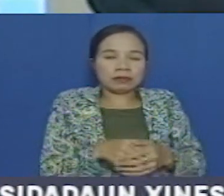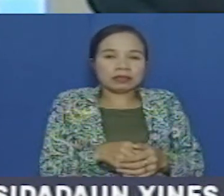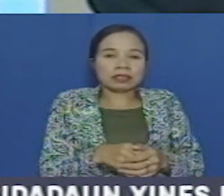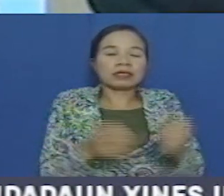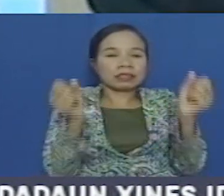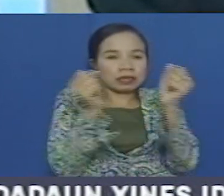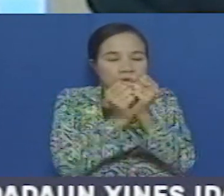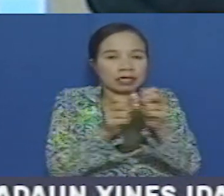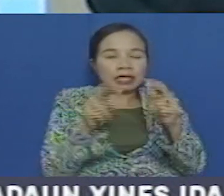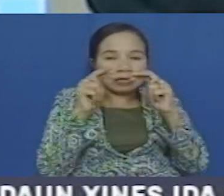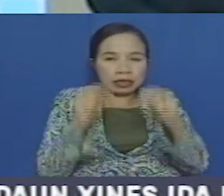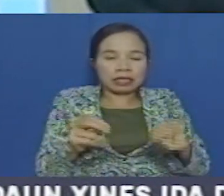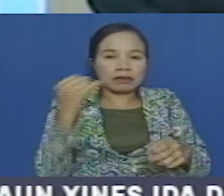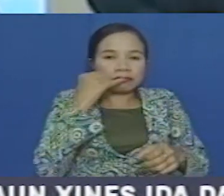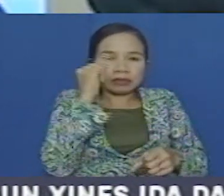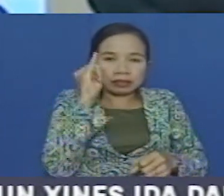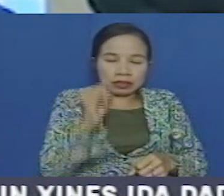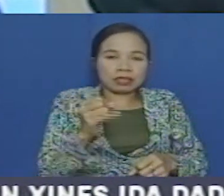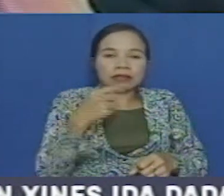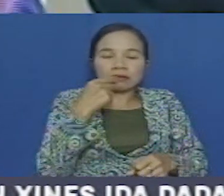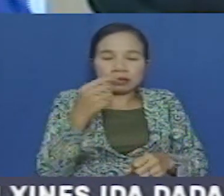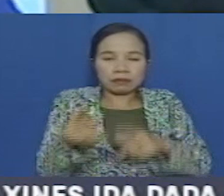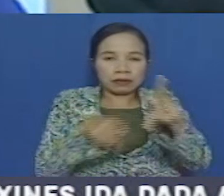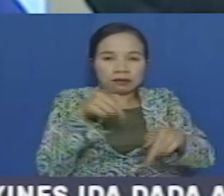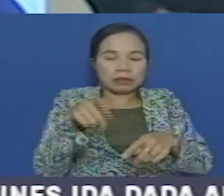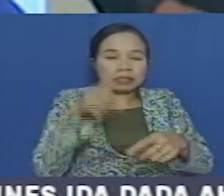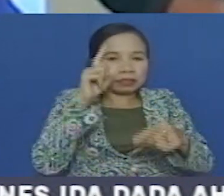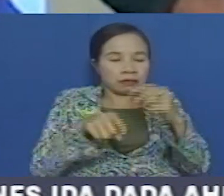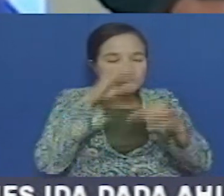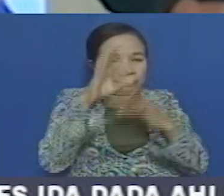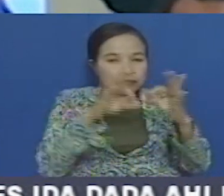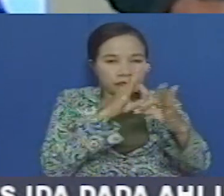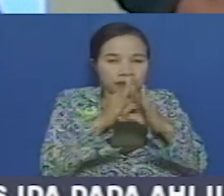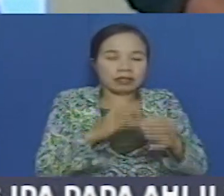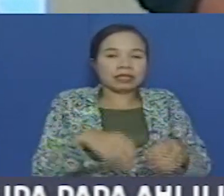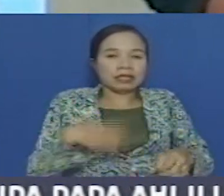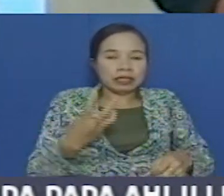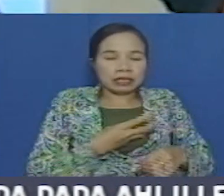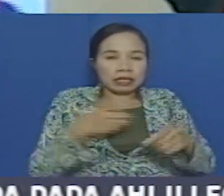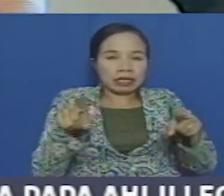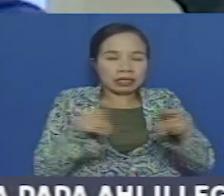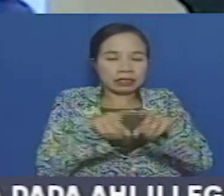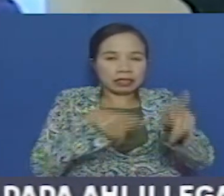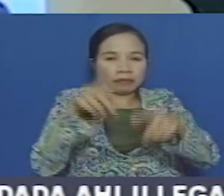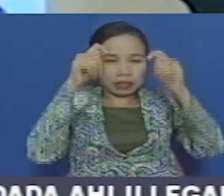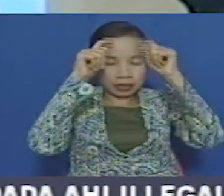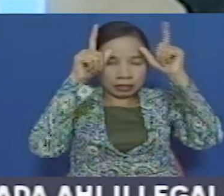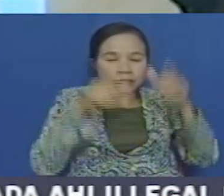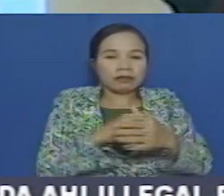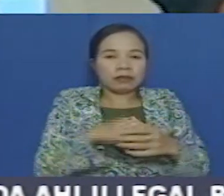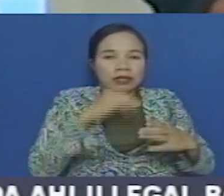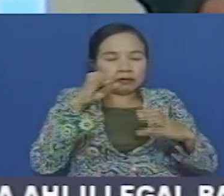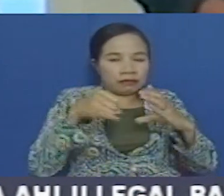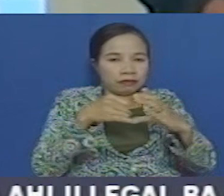Portanto, há um apelo para a cidadão ser para a Labele Fier, né? E tem timor, né? Embolo, e tem matéria que lá lembra, tá, mas